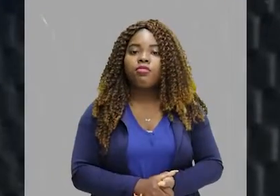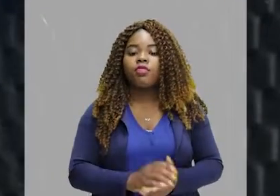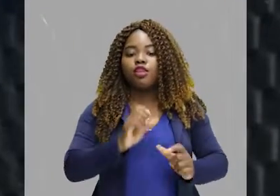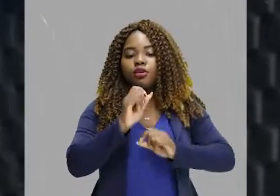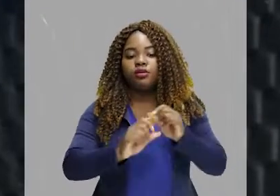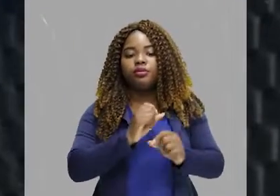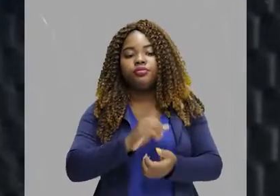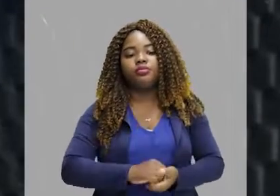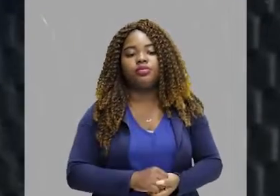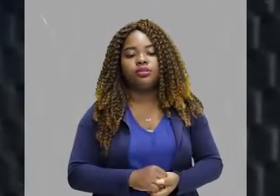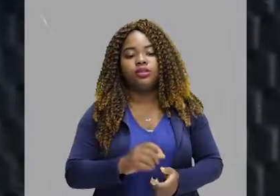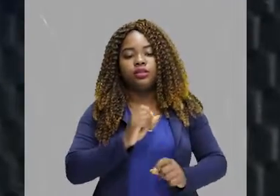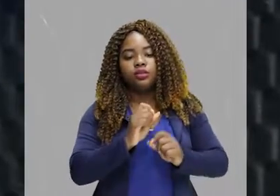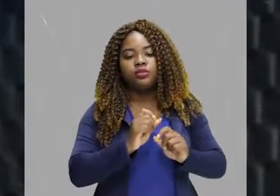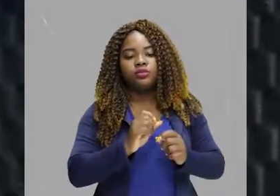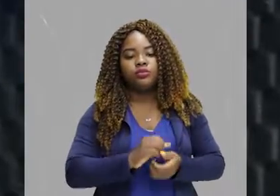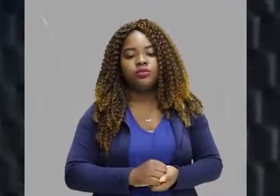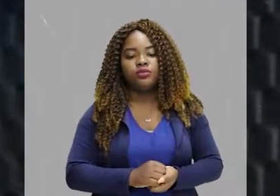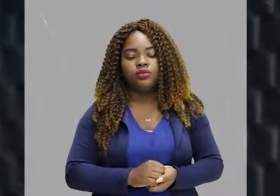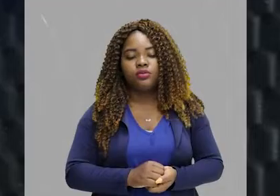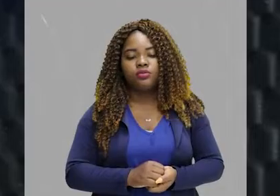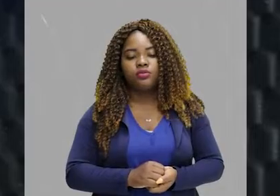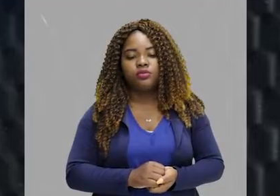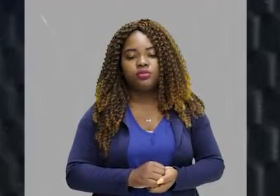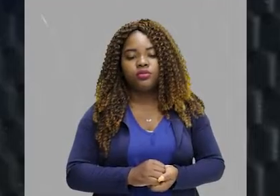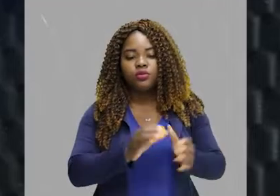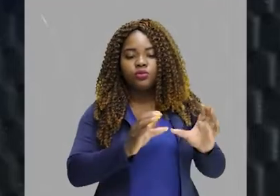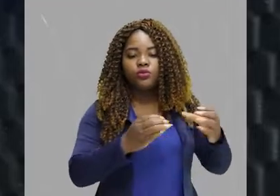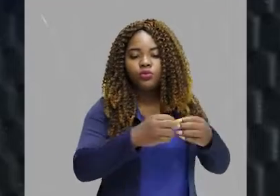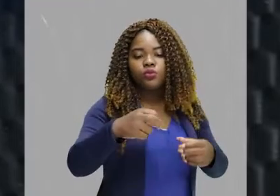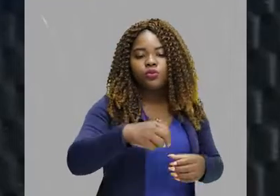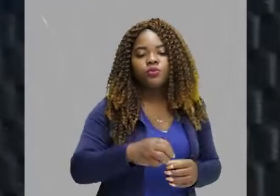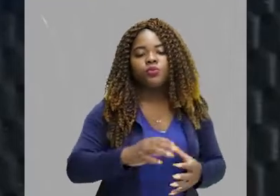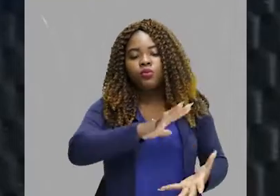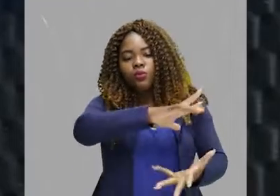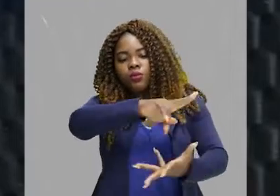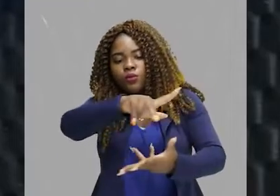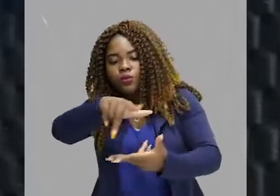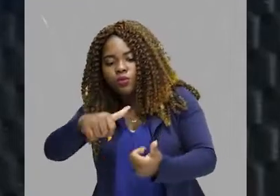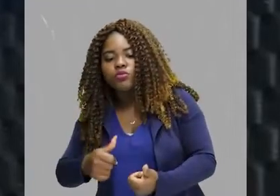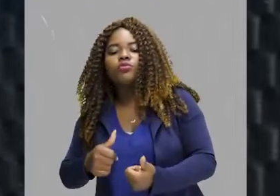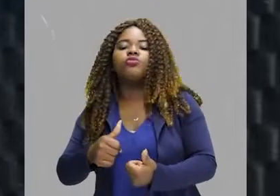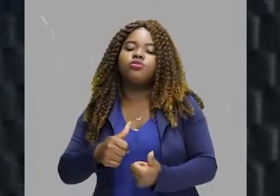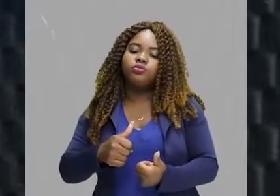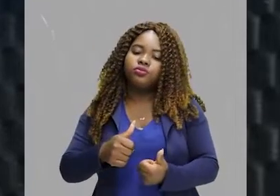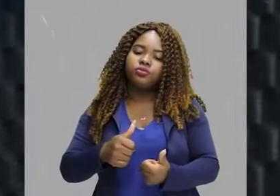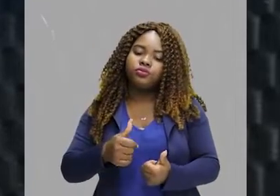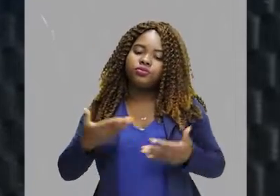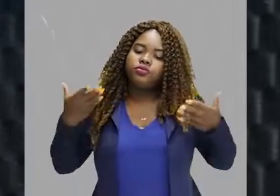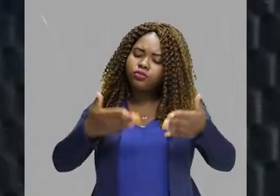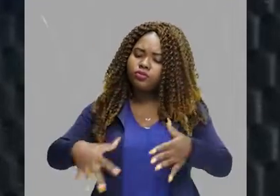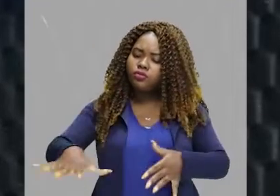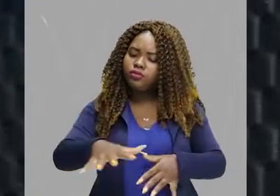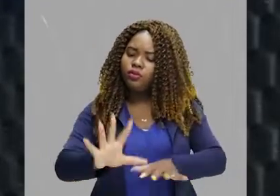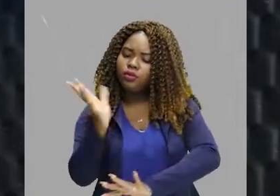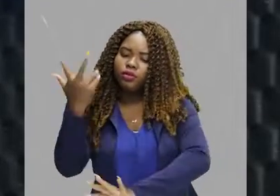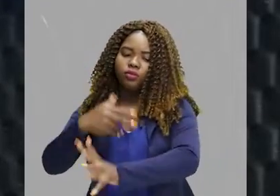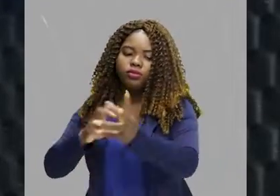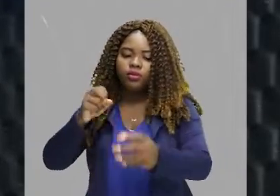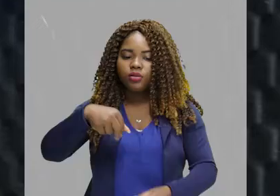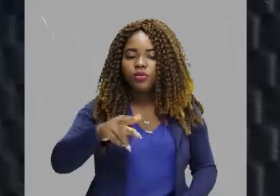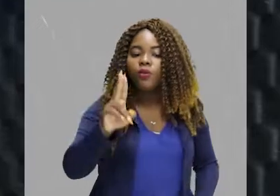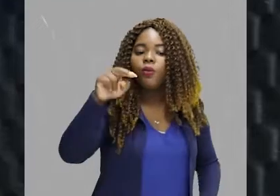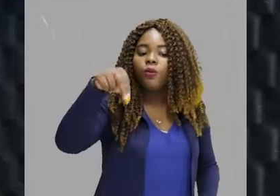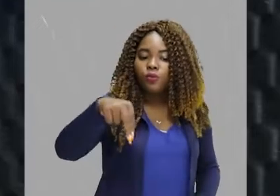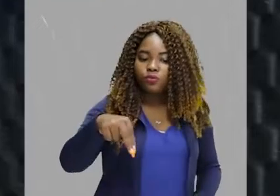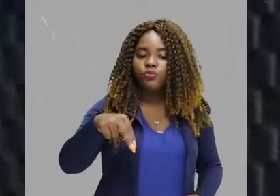tirada do relatório da Comissão Mundial sobre Meio Ambiente e Desenvolvimento Sustentável da ONU, que